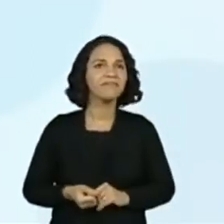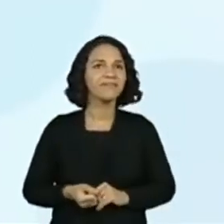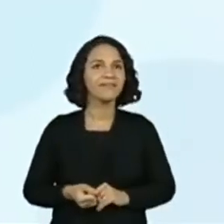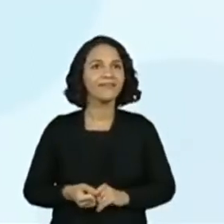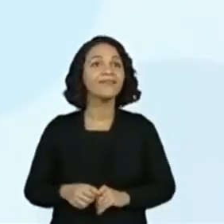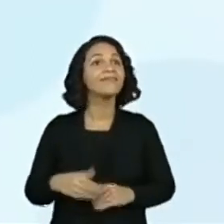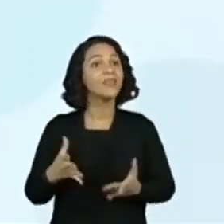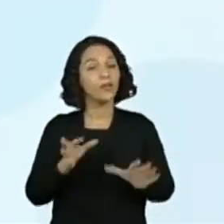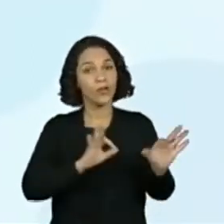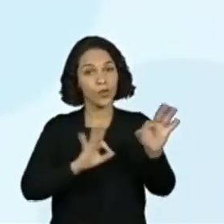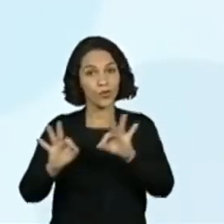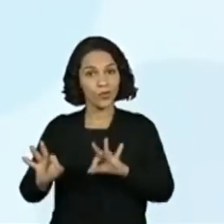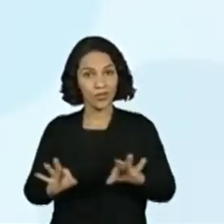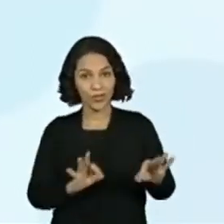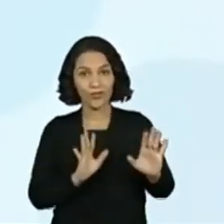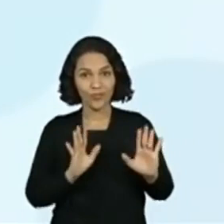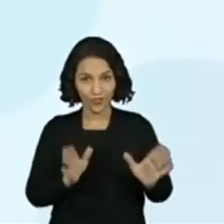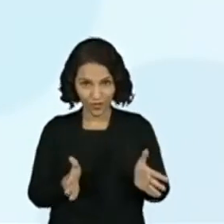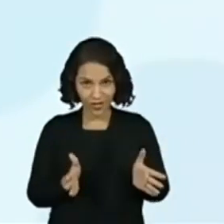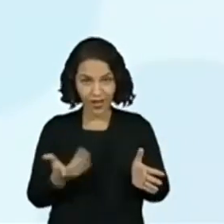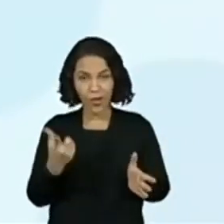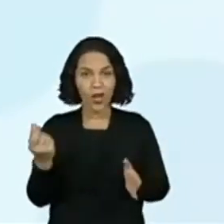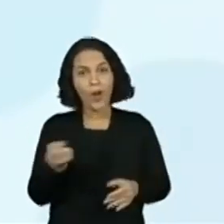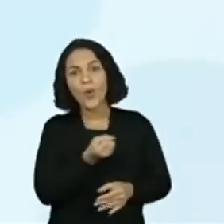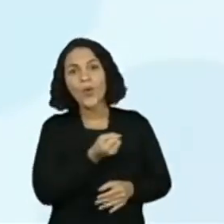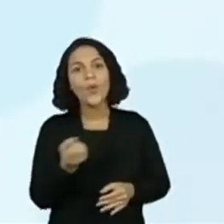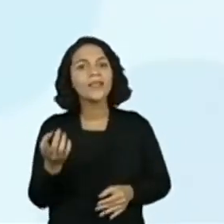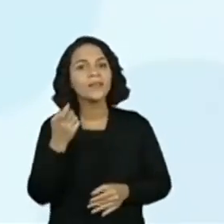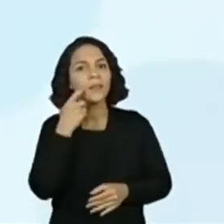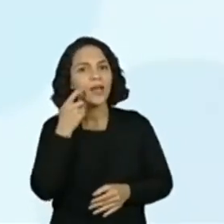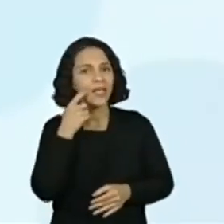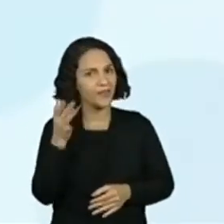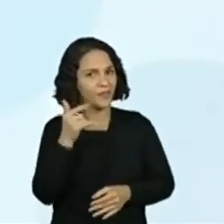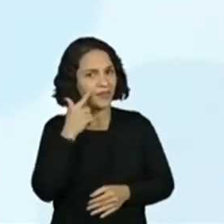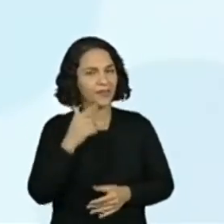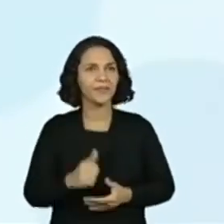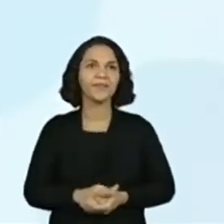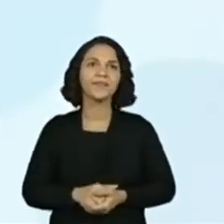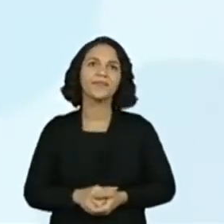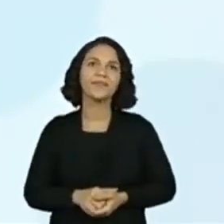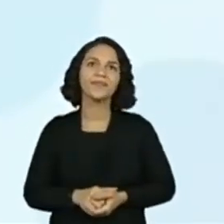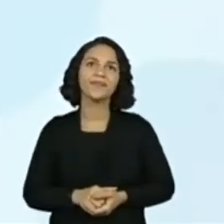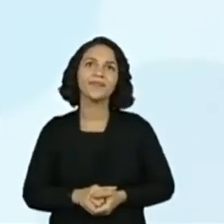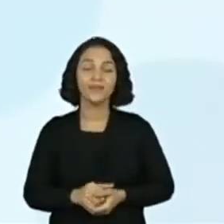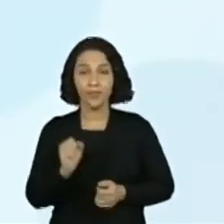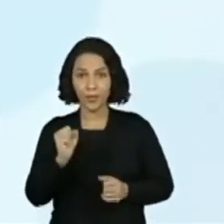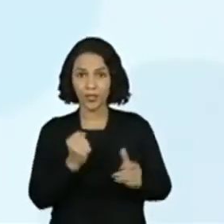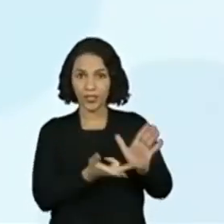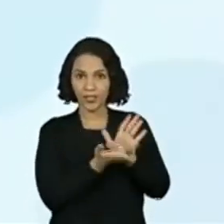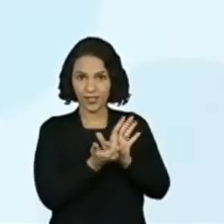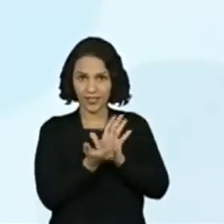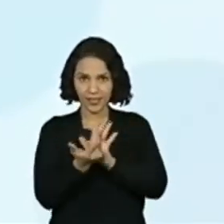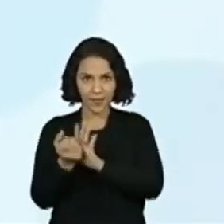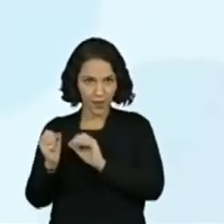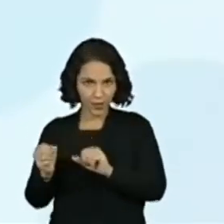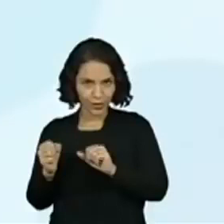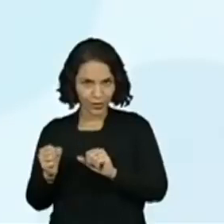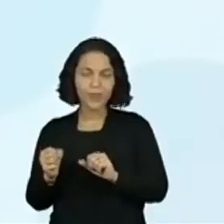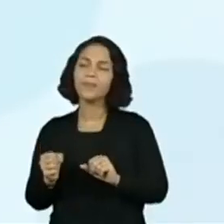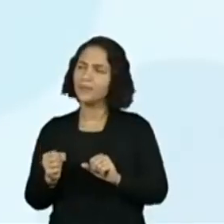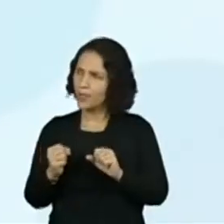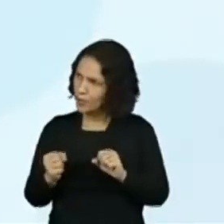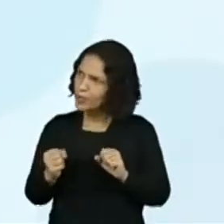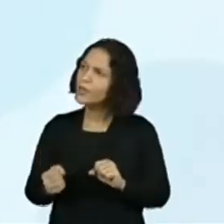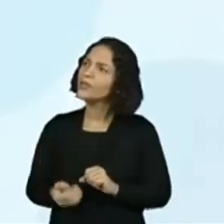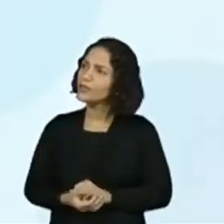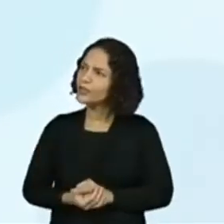eu organizei as fileiras. Agora, vamos organizar a quantidade de balas? Vamos lá. Podemos desenhar na primeira fileira? Sim. Assim como